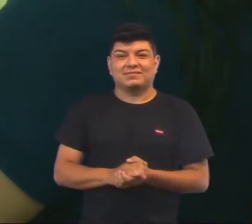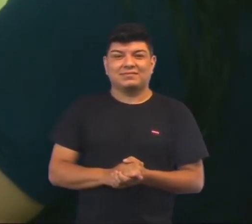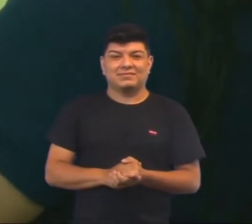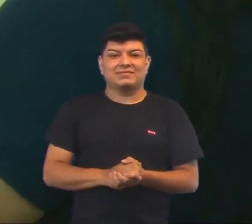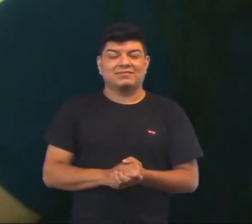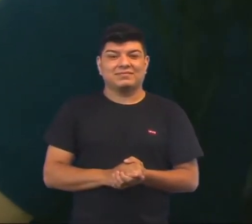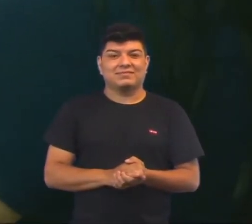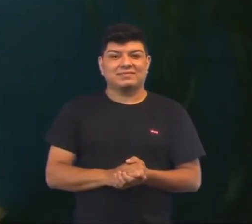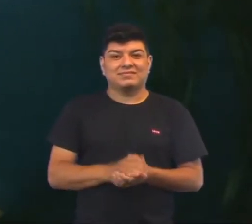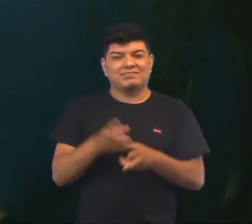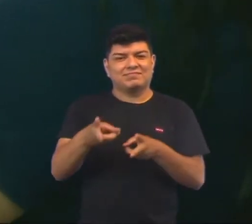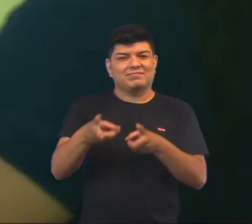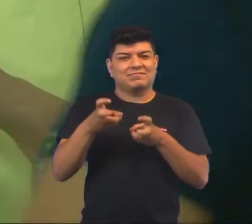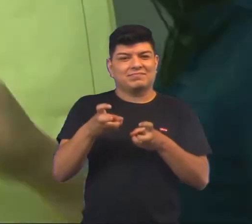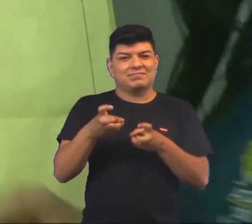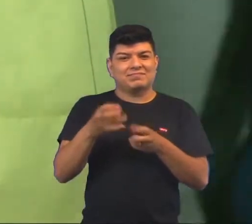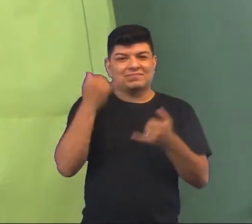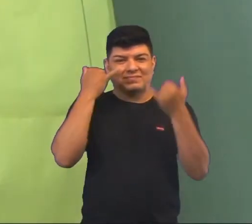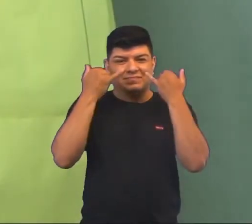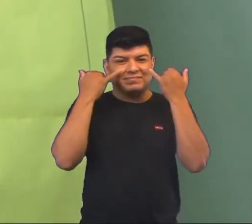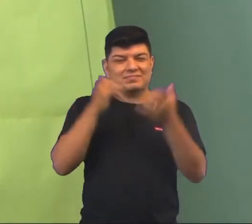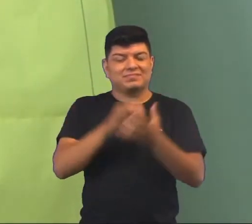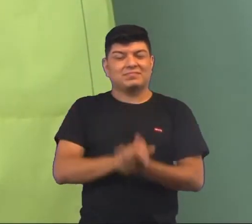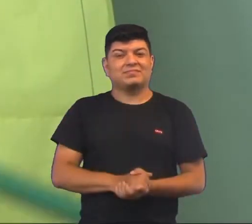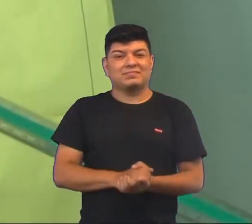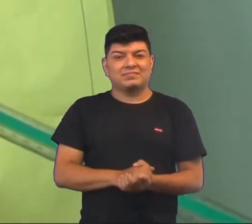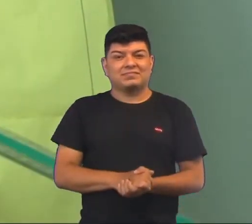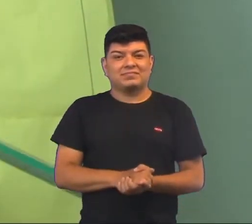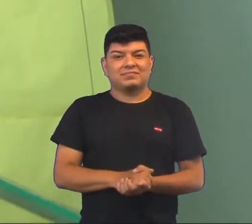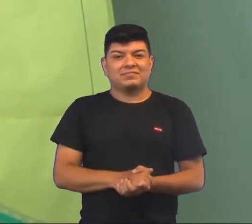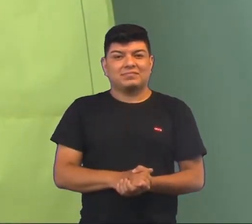Ver se nós identificamos a mesma informação.